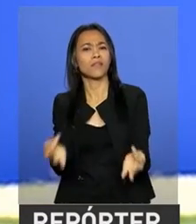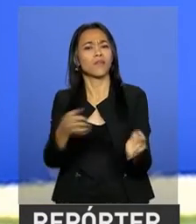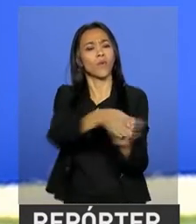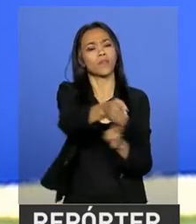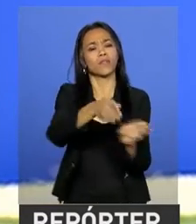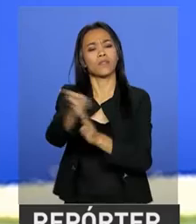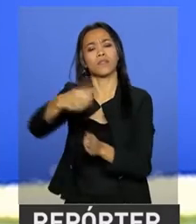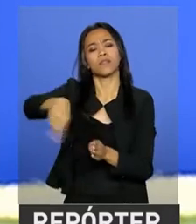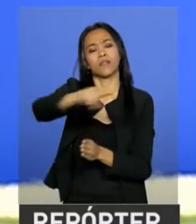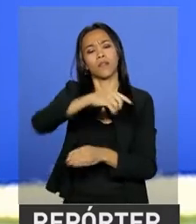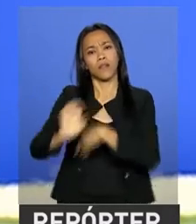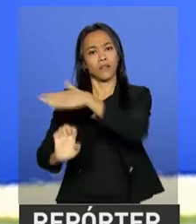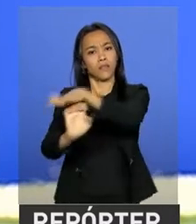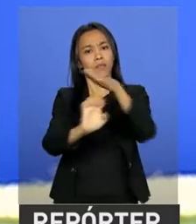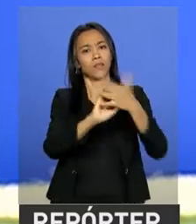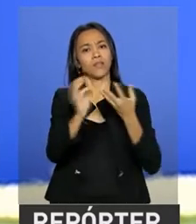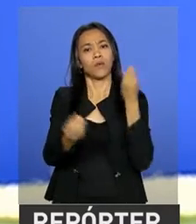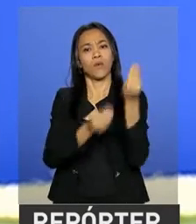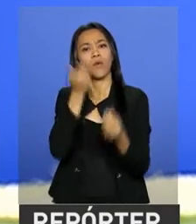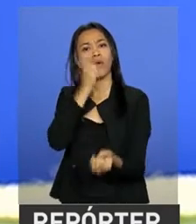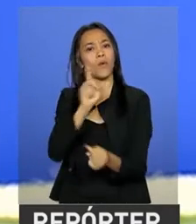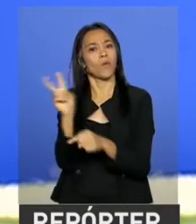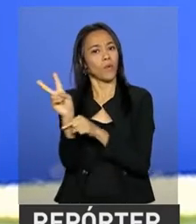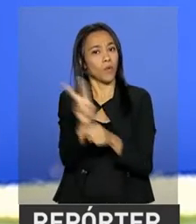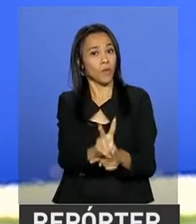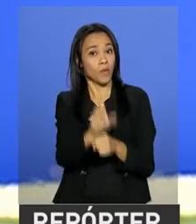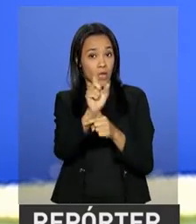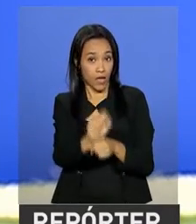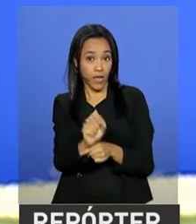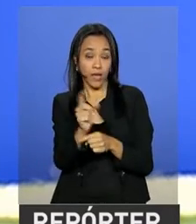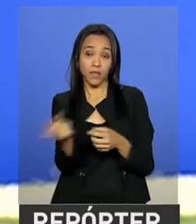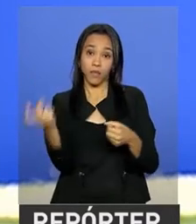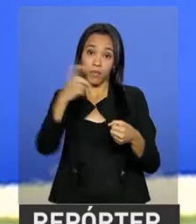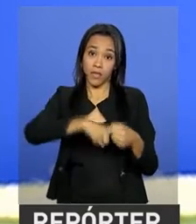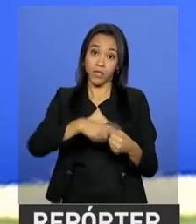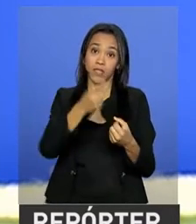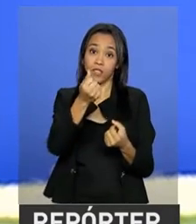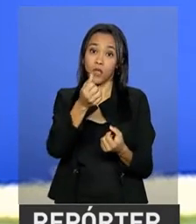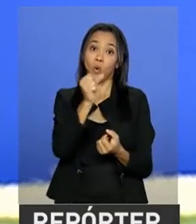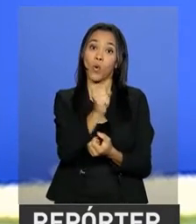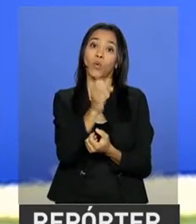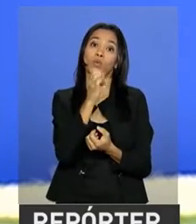orientar os empresários sobre financiamento. A parceria prevê a liberação de